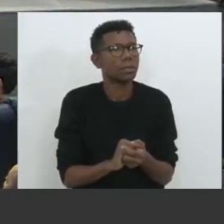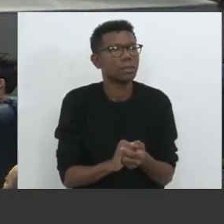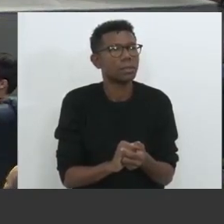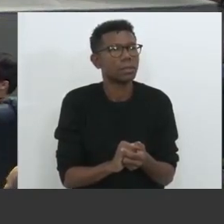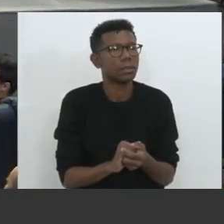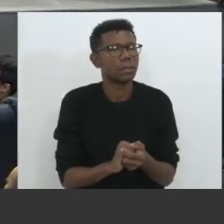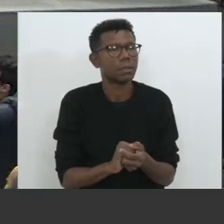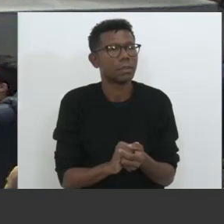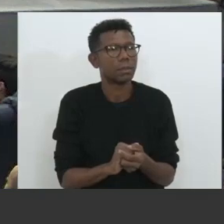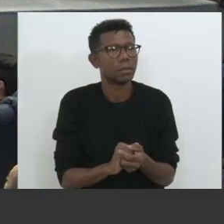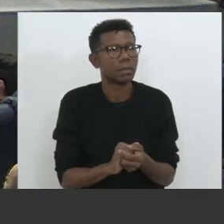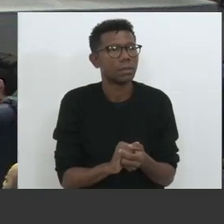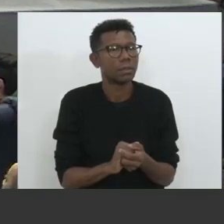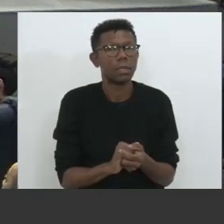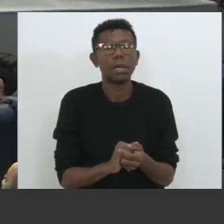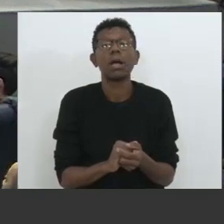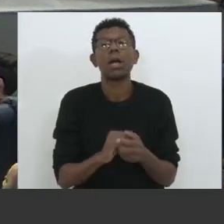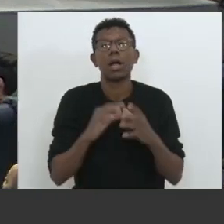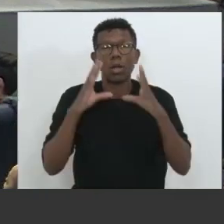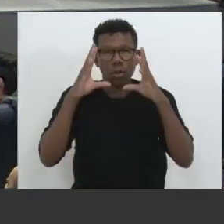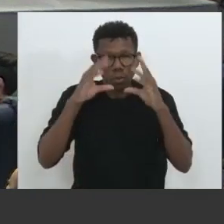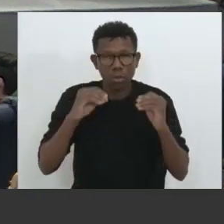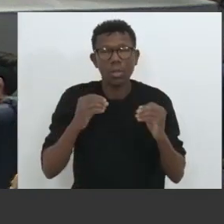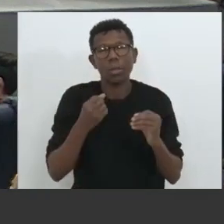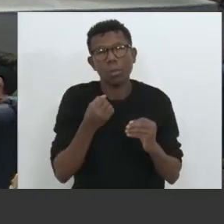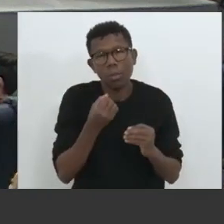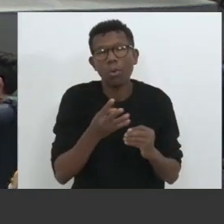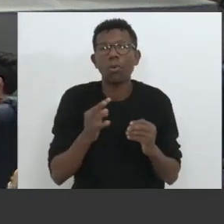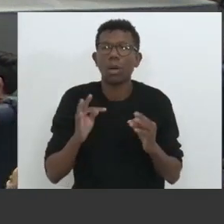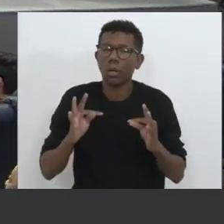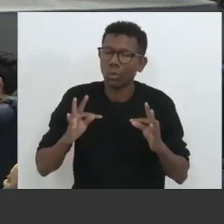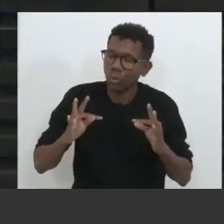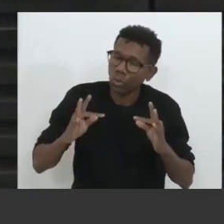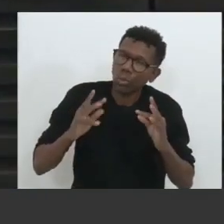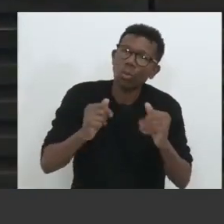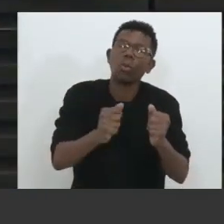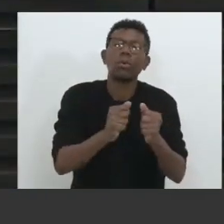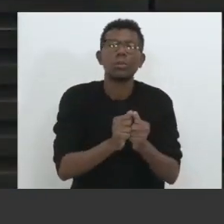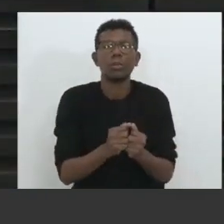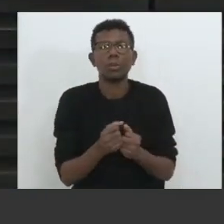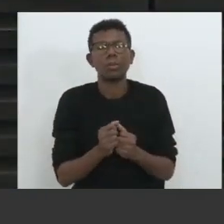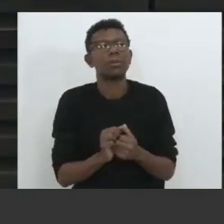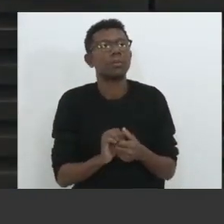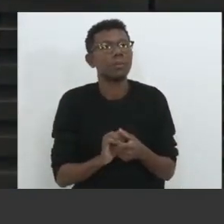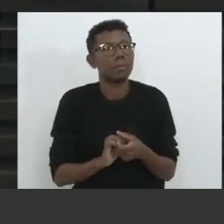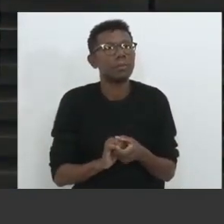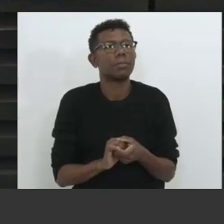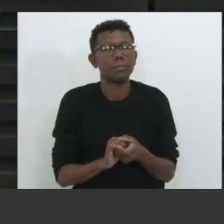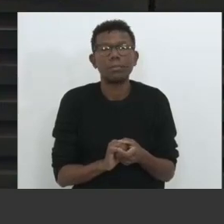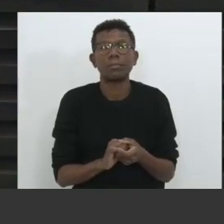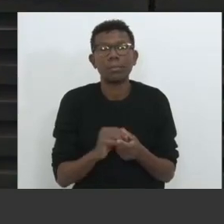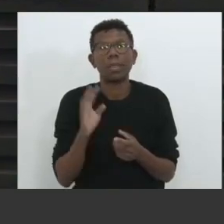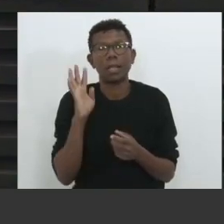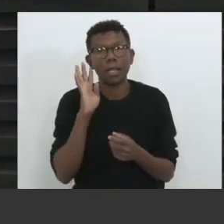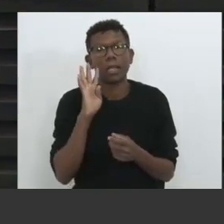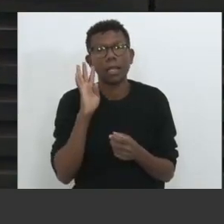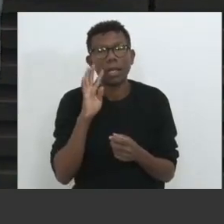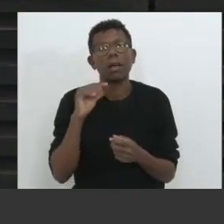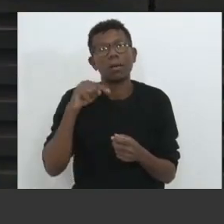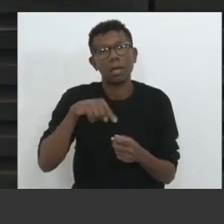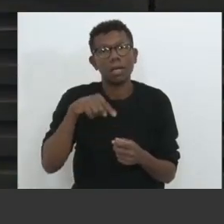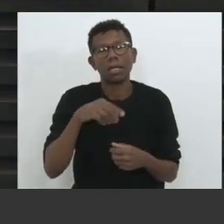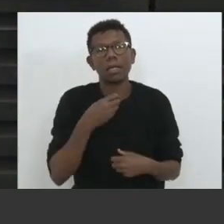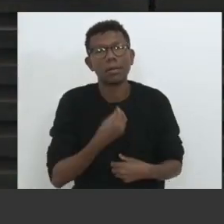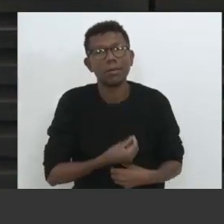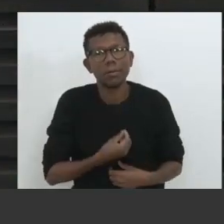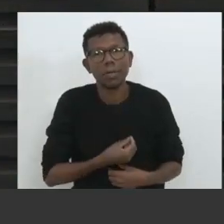aqui boa noite a todos boa noite boa noite ah que bacana gente é muito bom estar aqui nessa noite eu